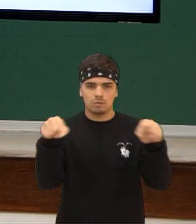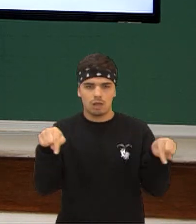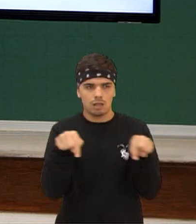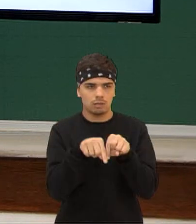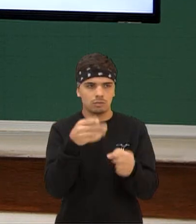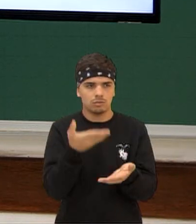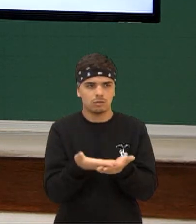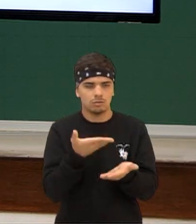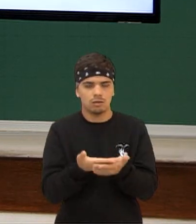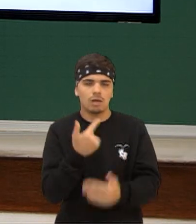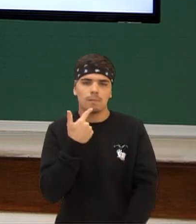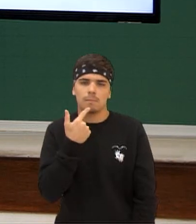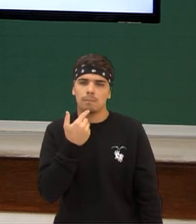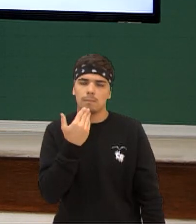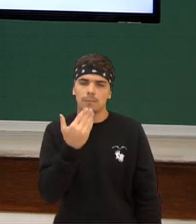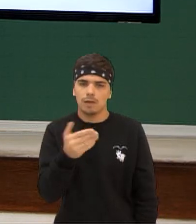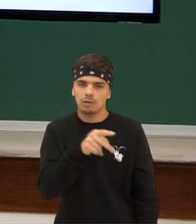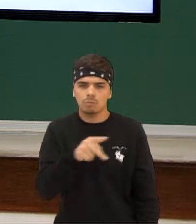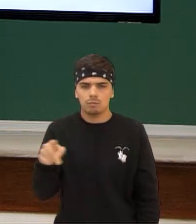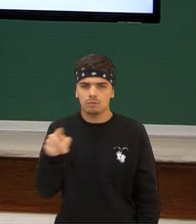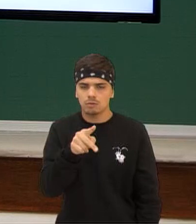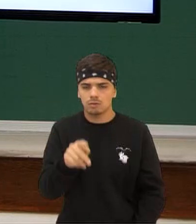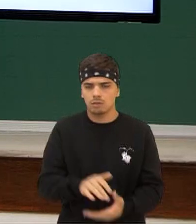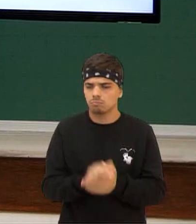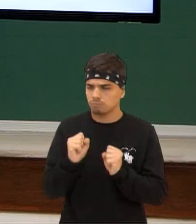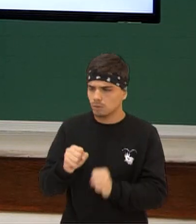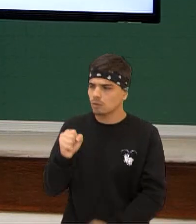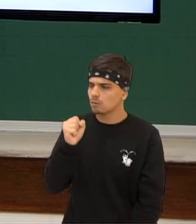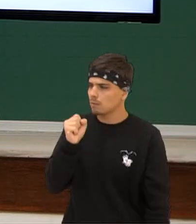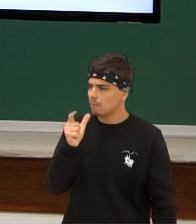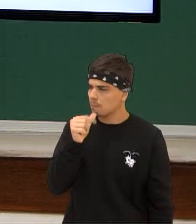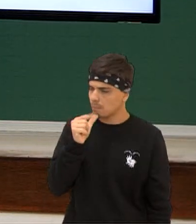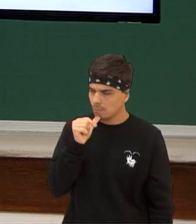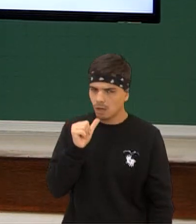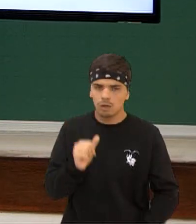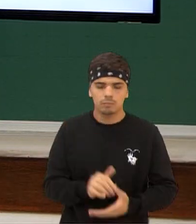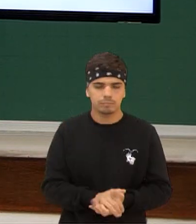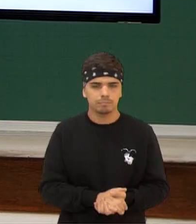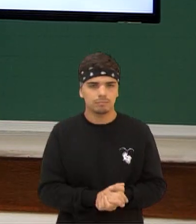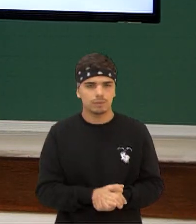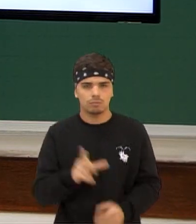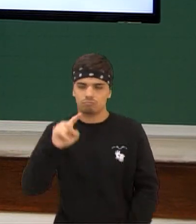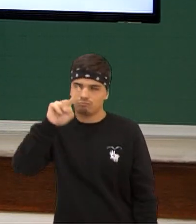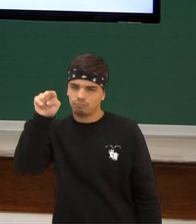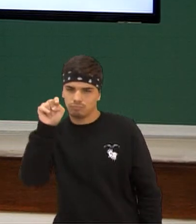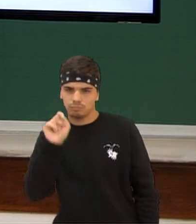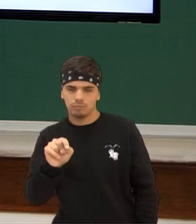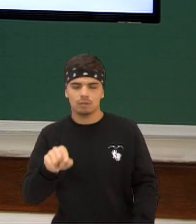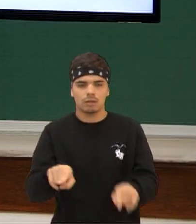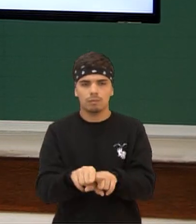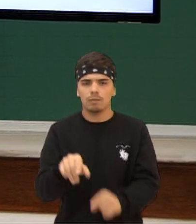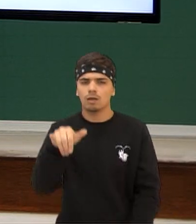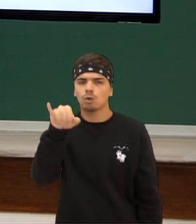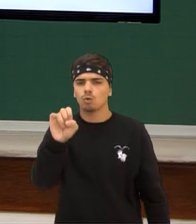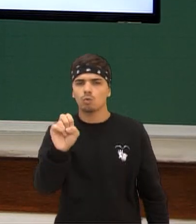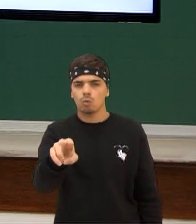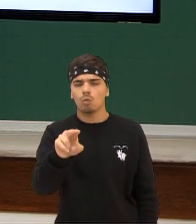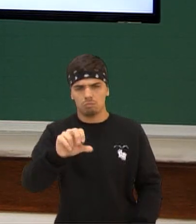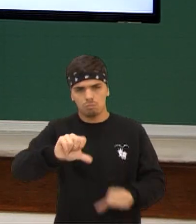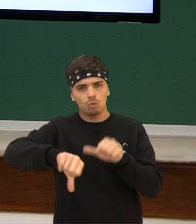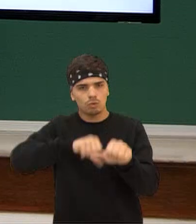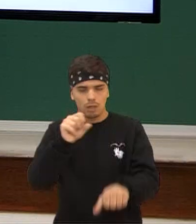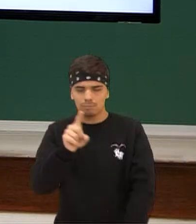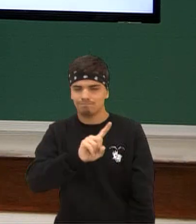somente né e pede para o professor porque na drink some water certo então forma interrogativa E se fosse Rio ia mudar